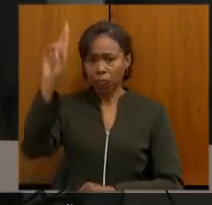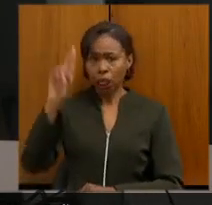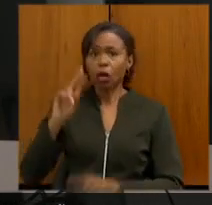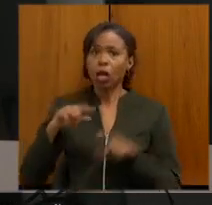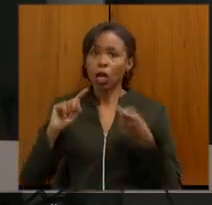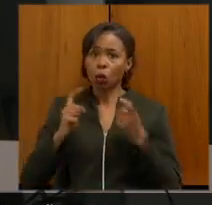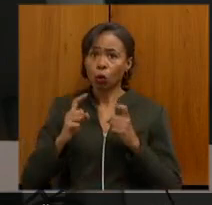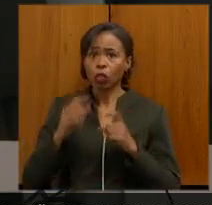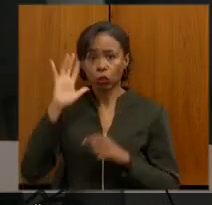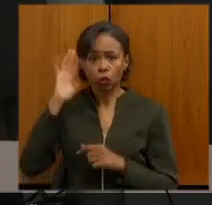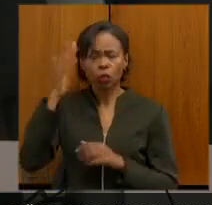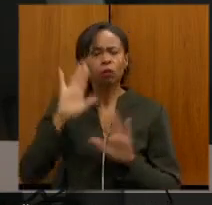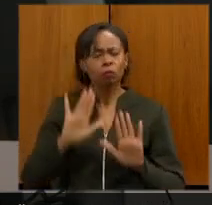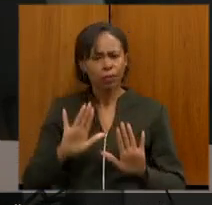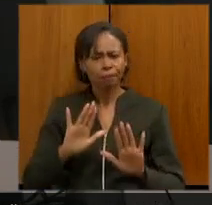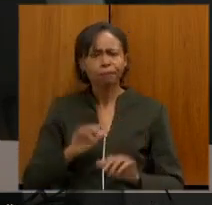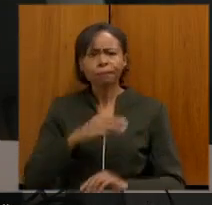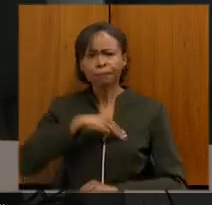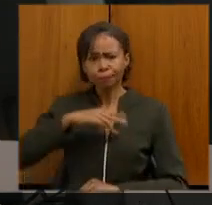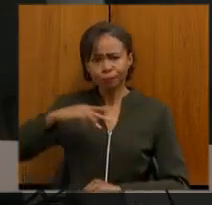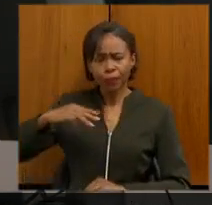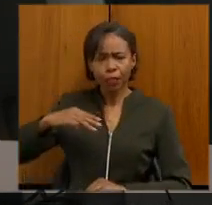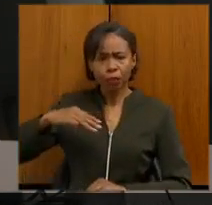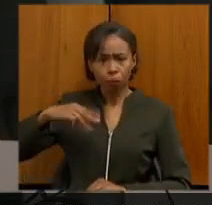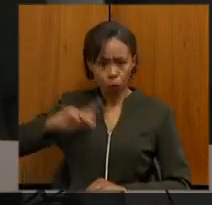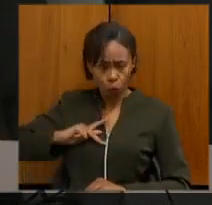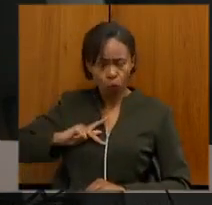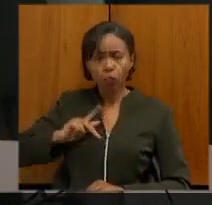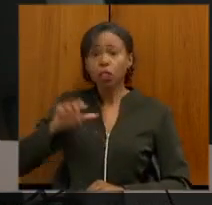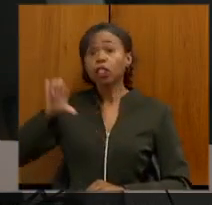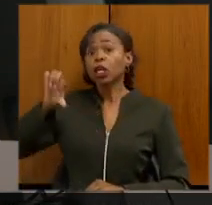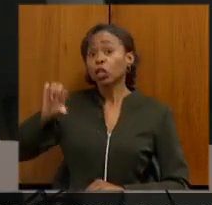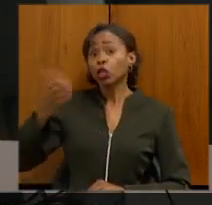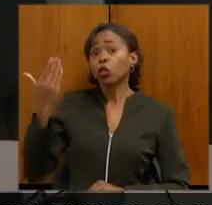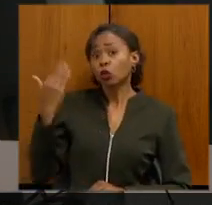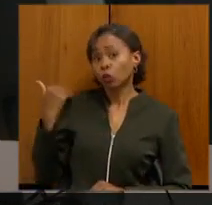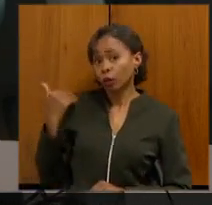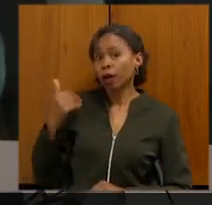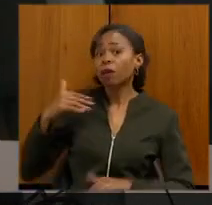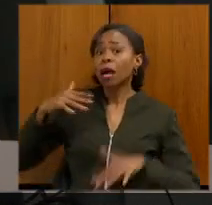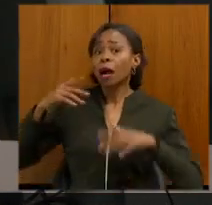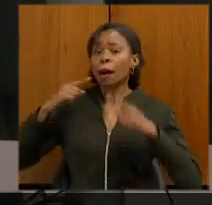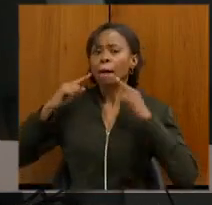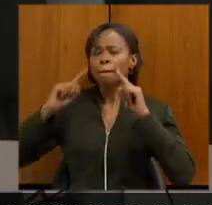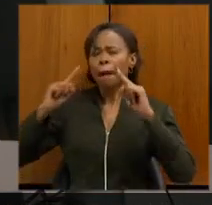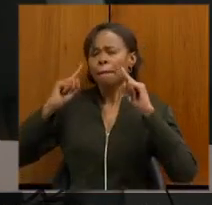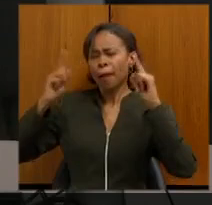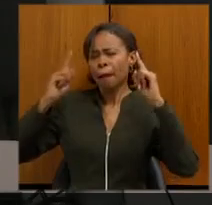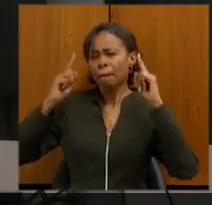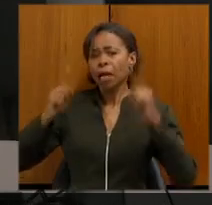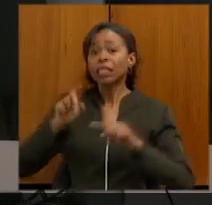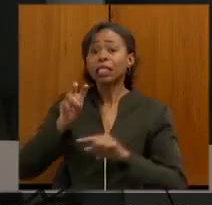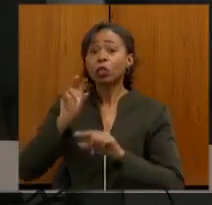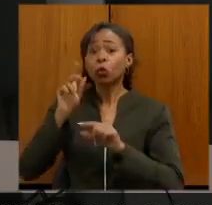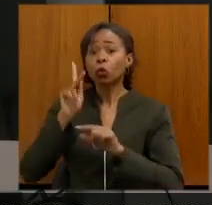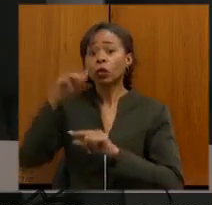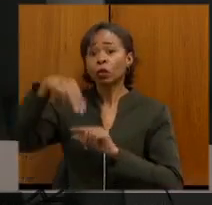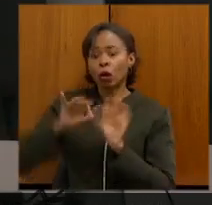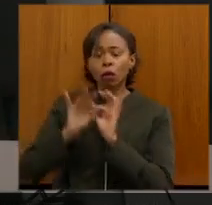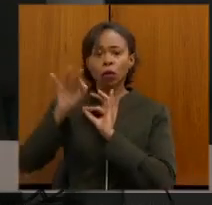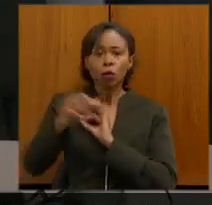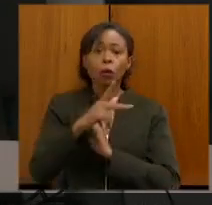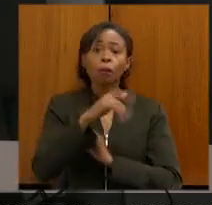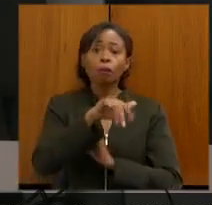para encerrar mesmo o Ministério Público dia nove nós tivemos uma manifestação saindo mais 5km lá do Bairro Pingo d'Água né